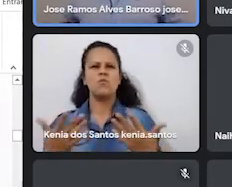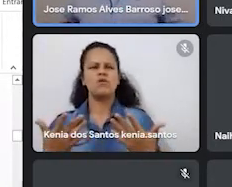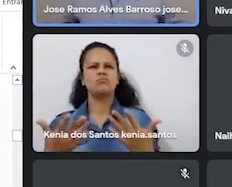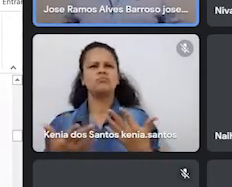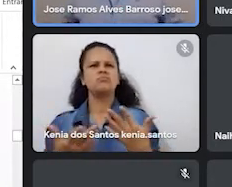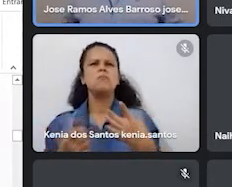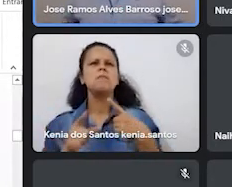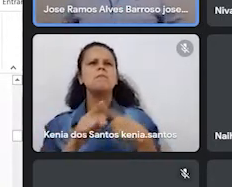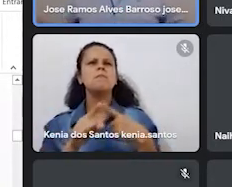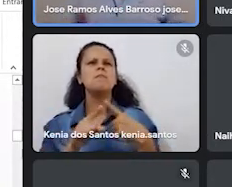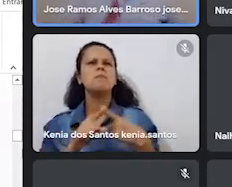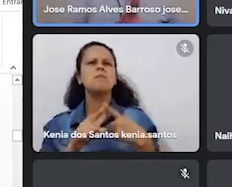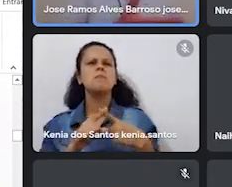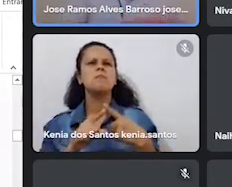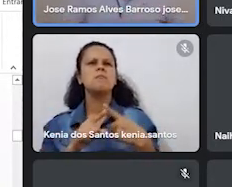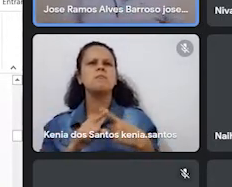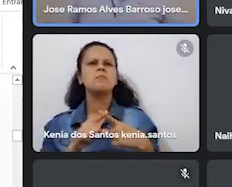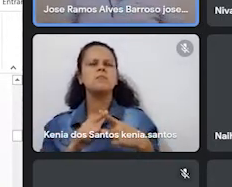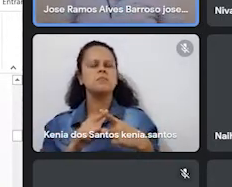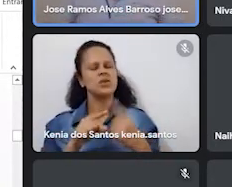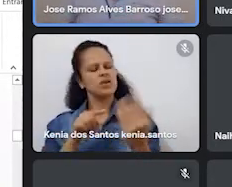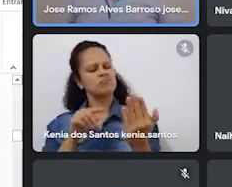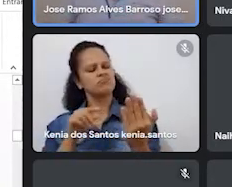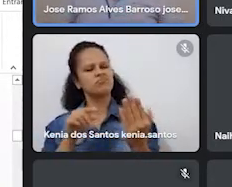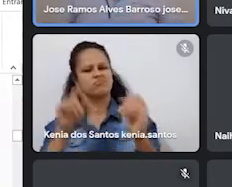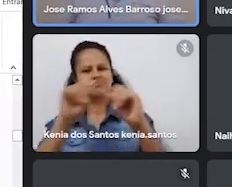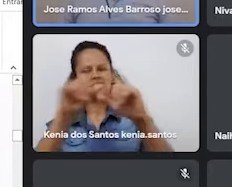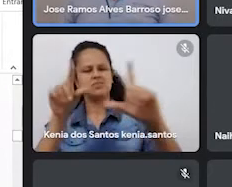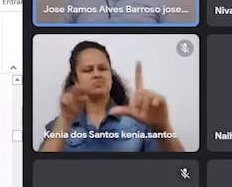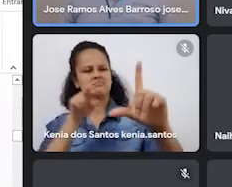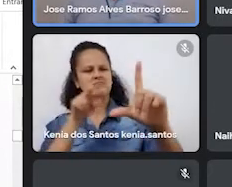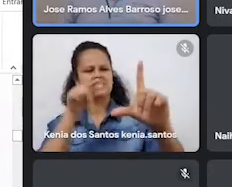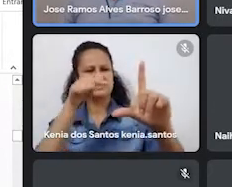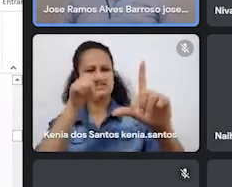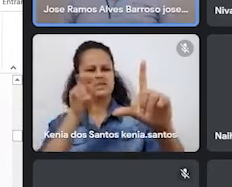que é que está falando aqui 75 kW?